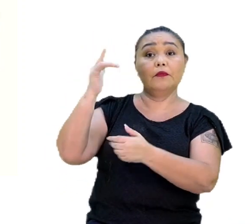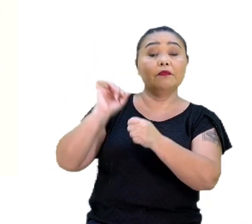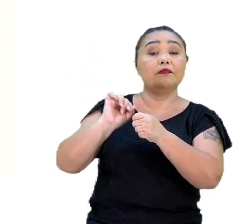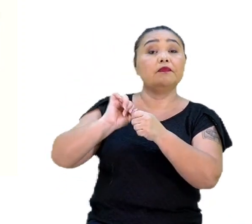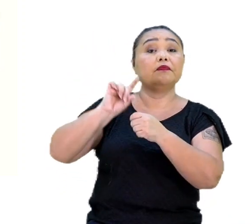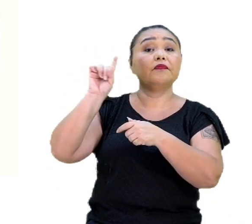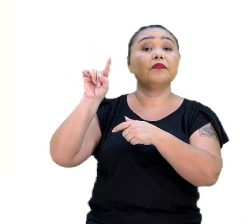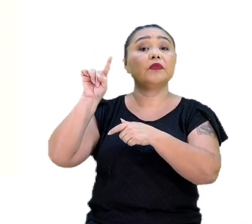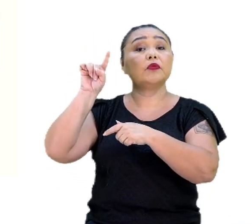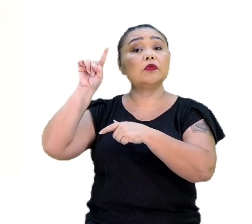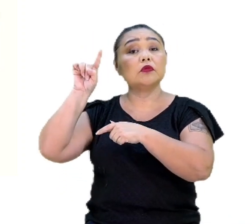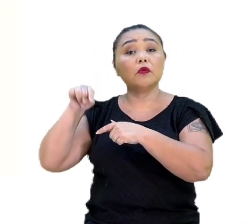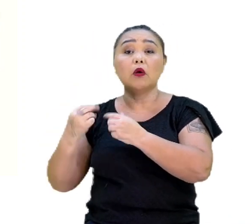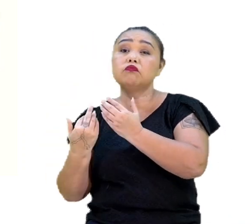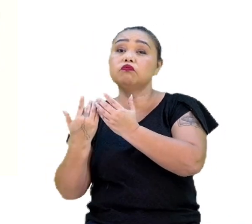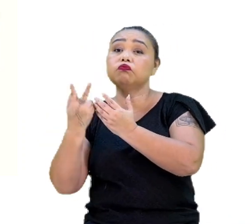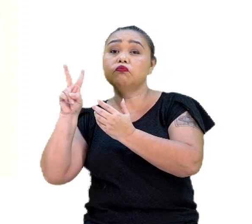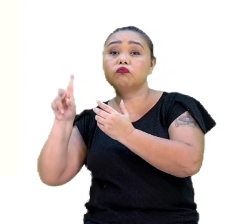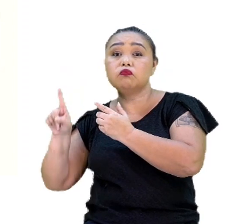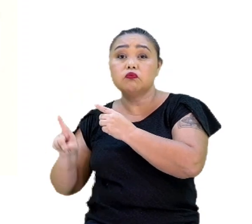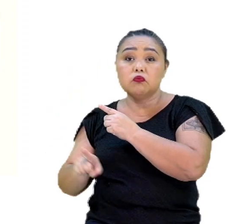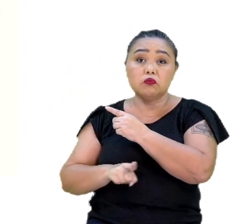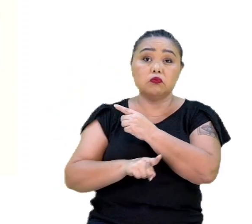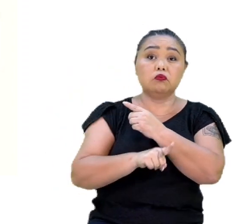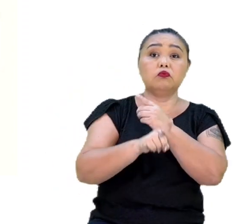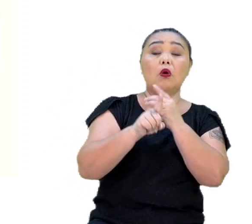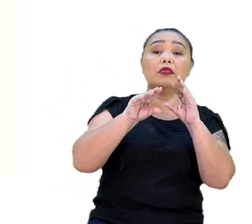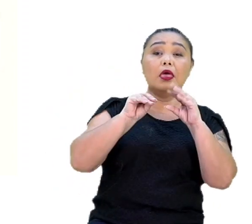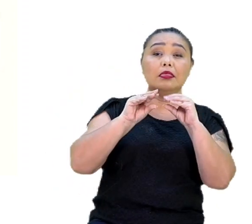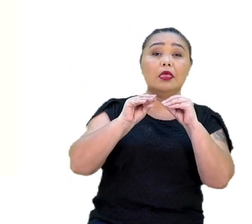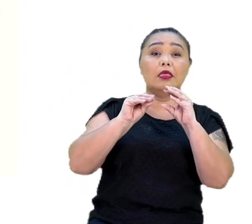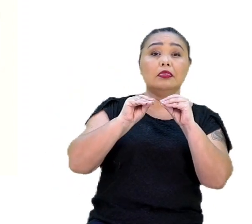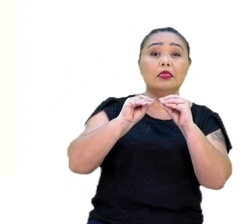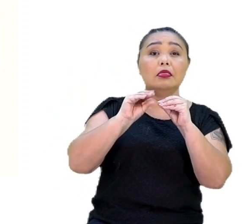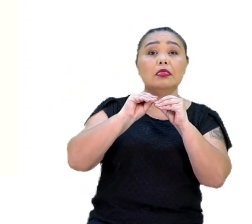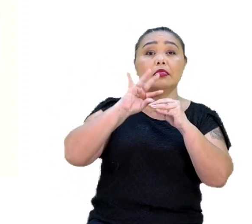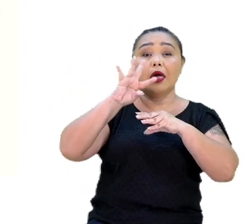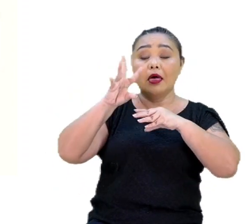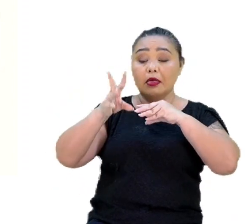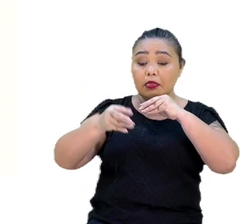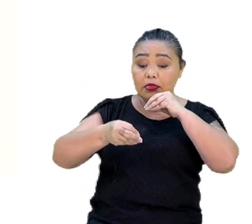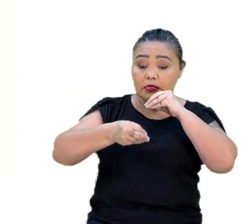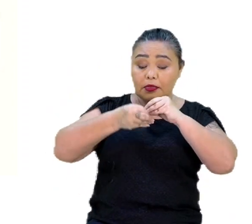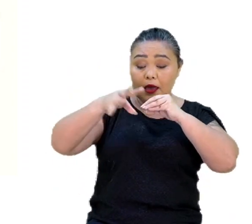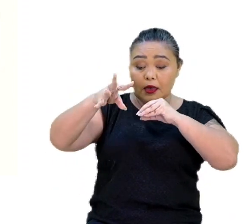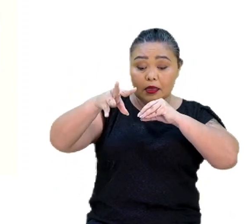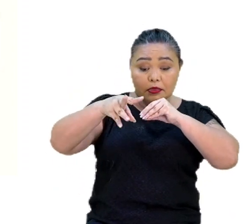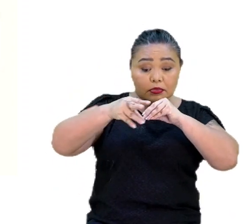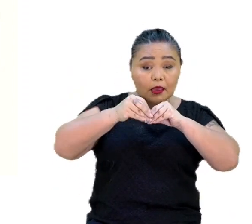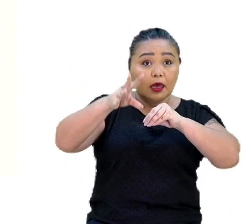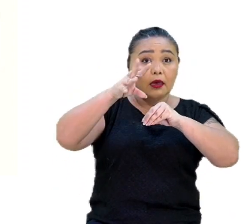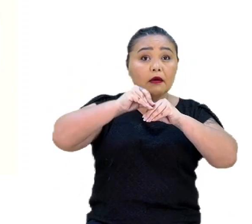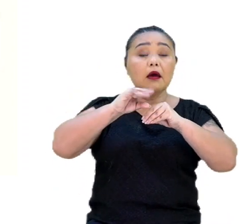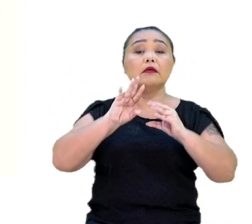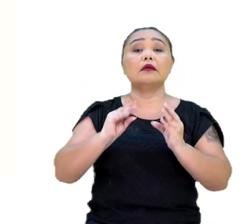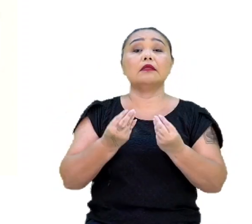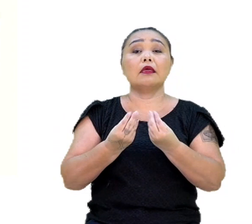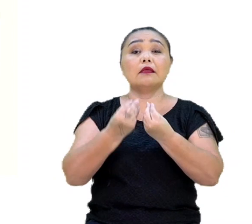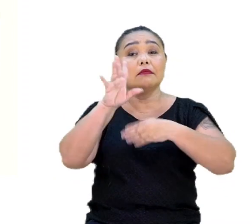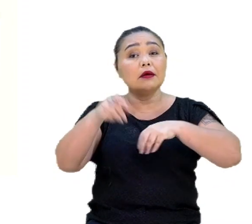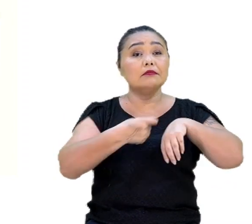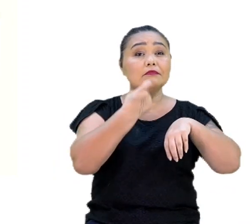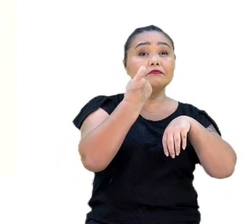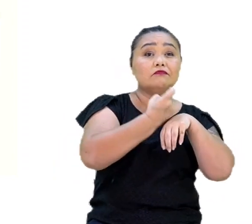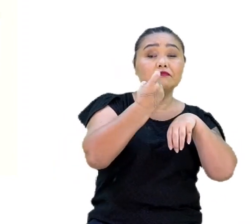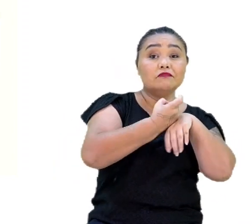eu saio do vapor para o líquido, eu tenho a condensação. Se eu saio do líquido para o sólido, eu tenho